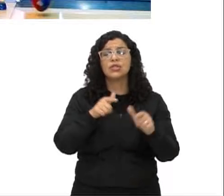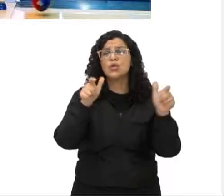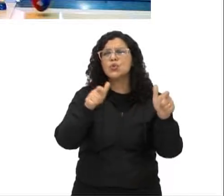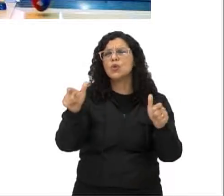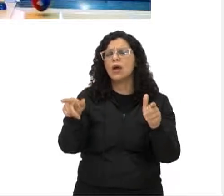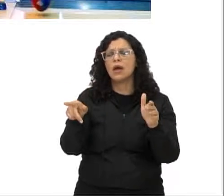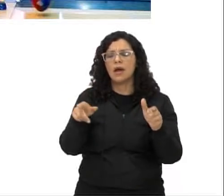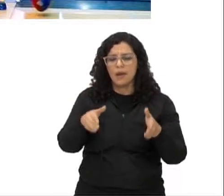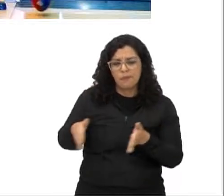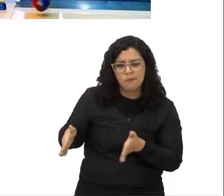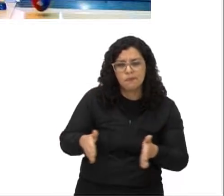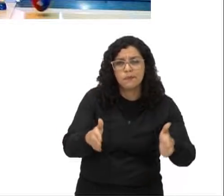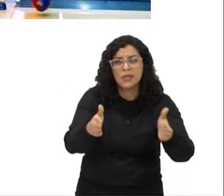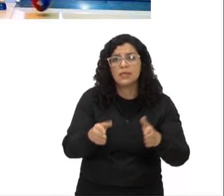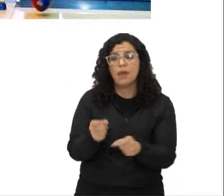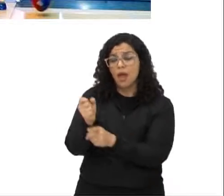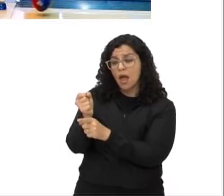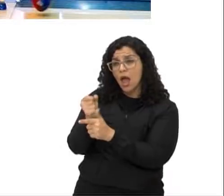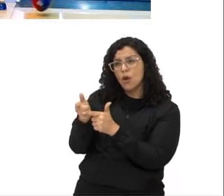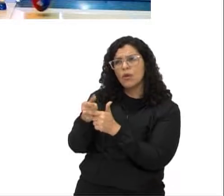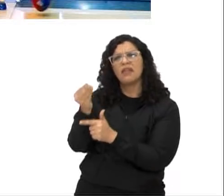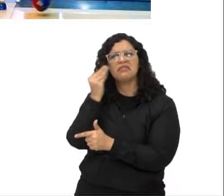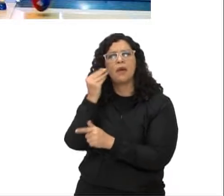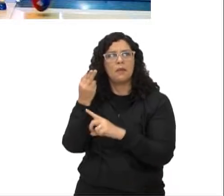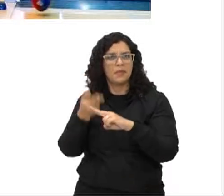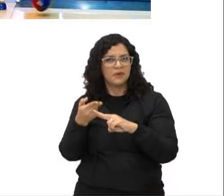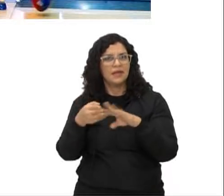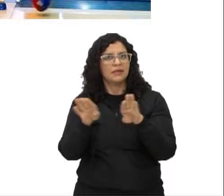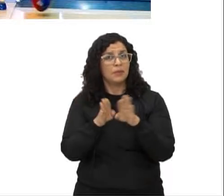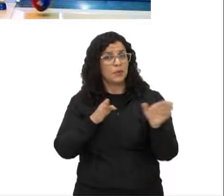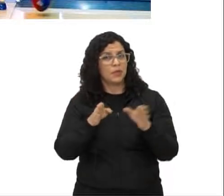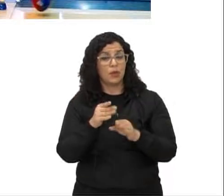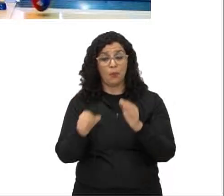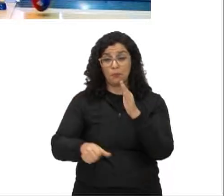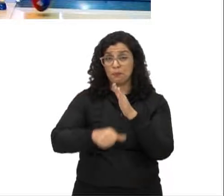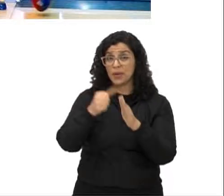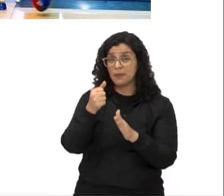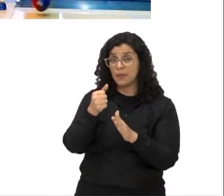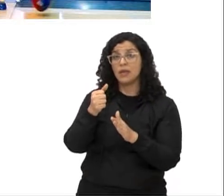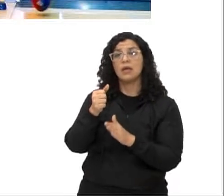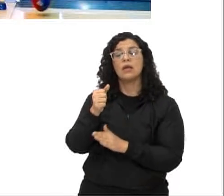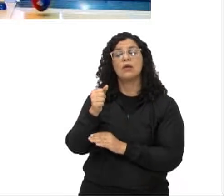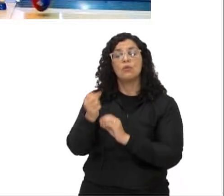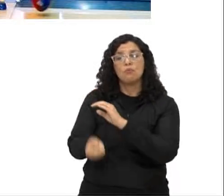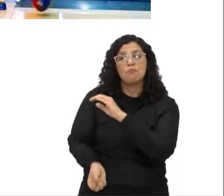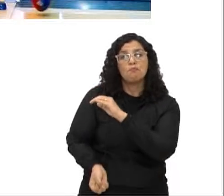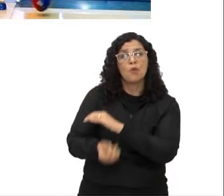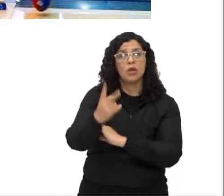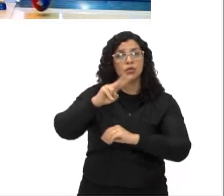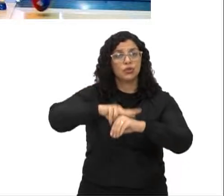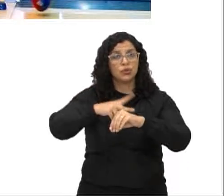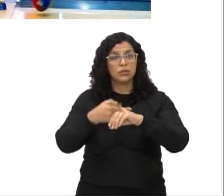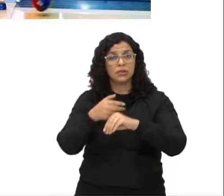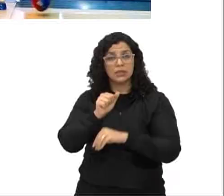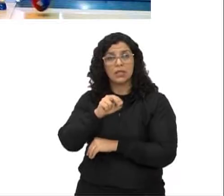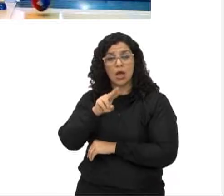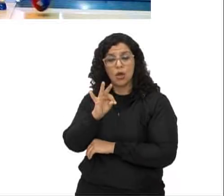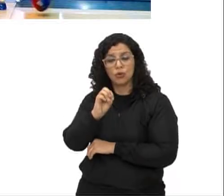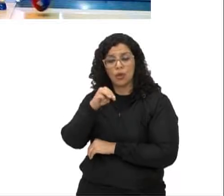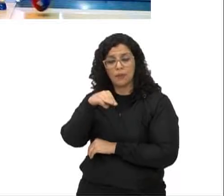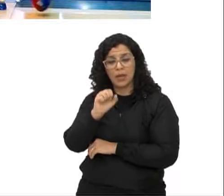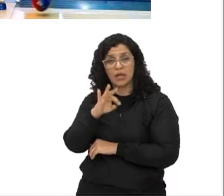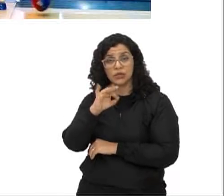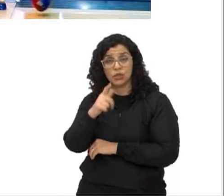pistas para aluguel, né, na época. O primeiro boliche automático no Brasil foi montado também em São Paulo